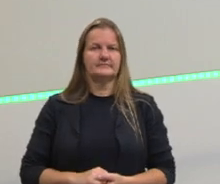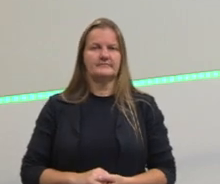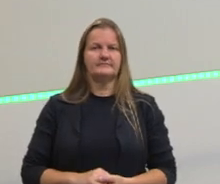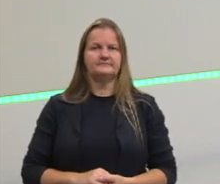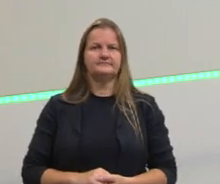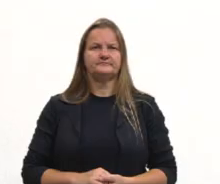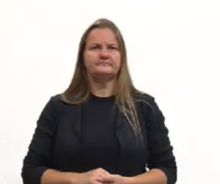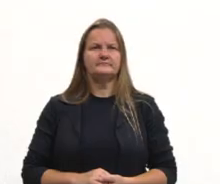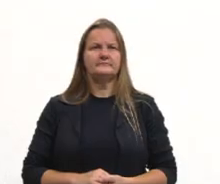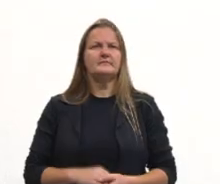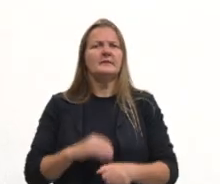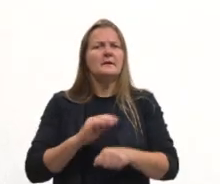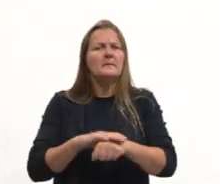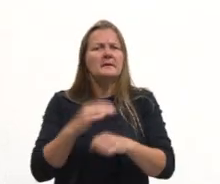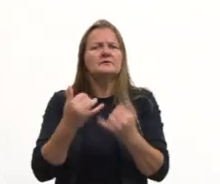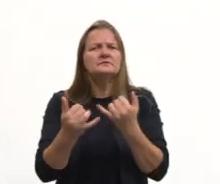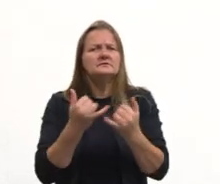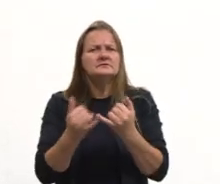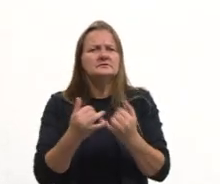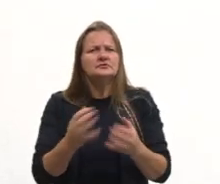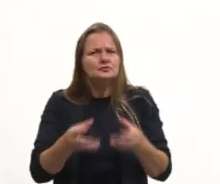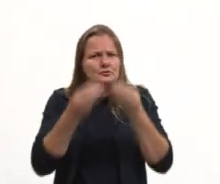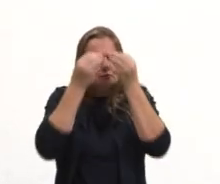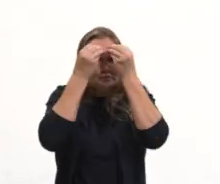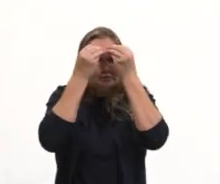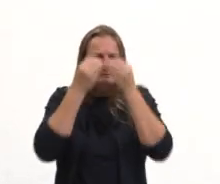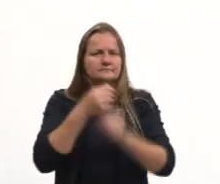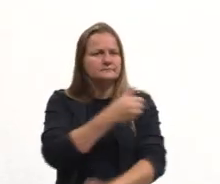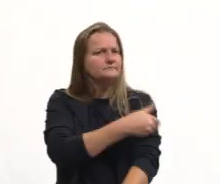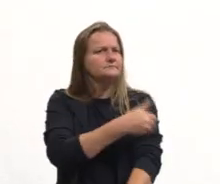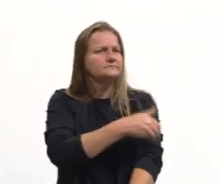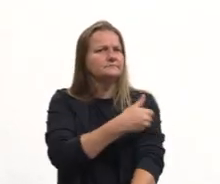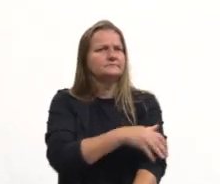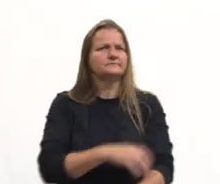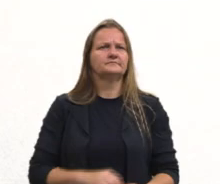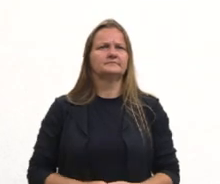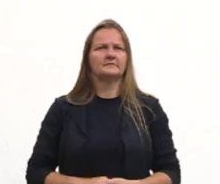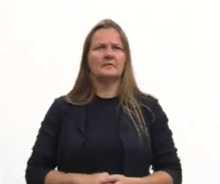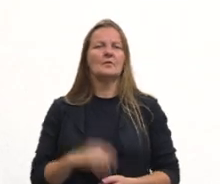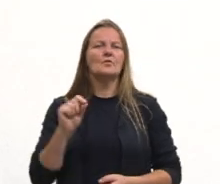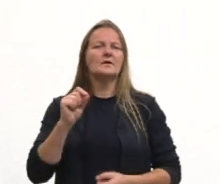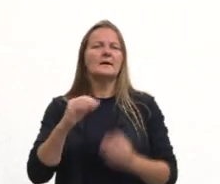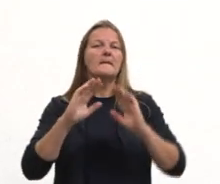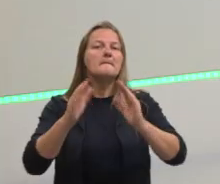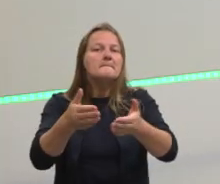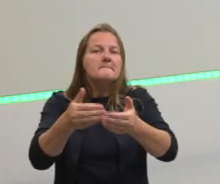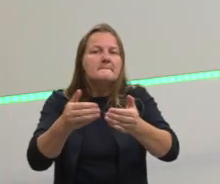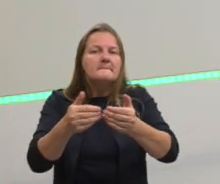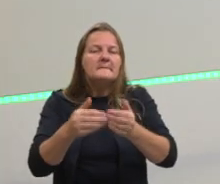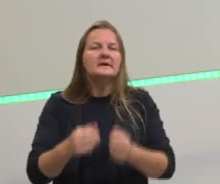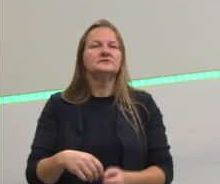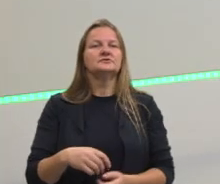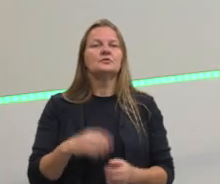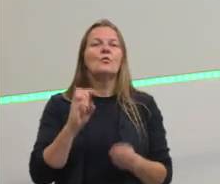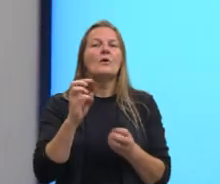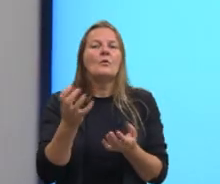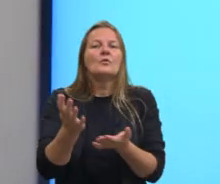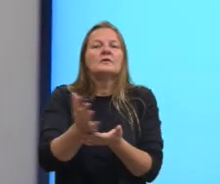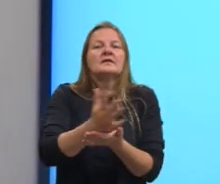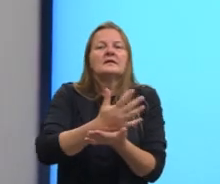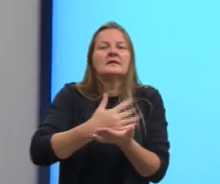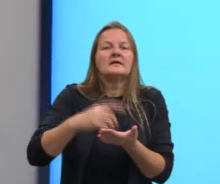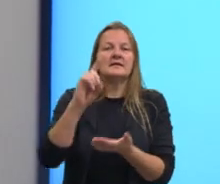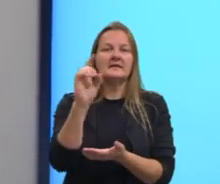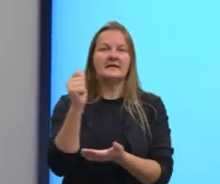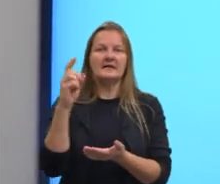é mais um exercício de fixação Então esse exercício nós temos o que que que nos impede preso Qual os dados que eles